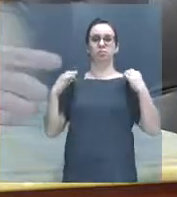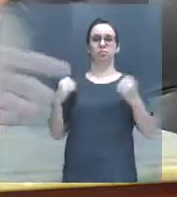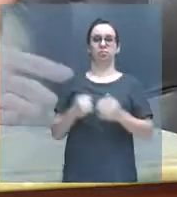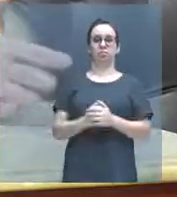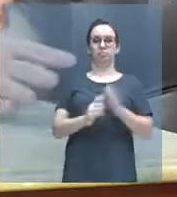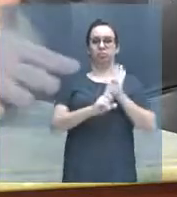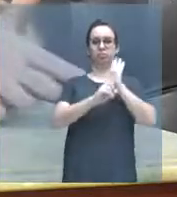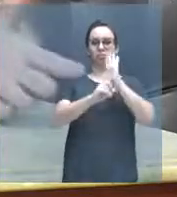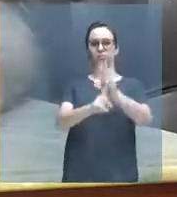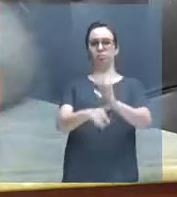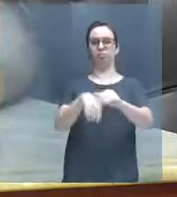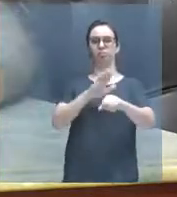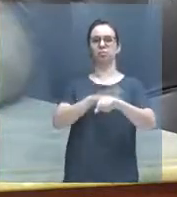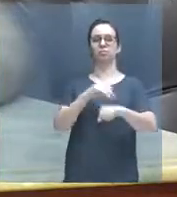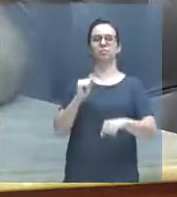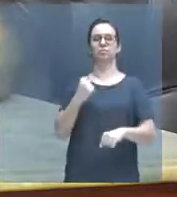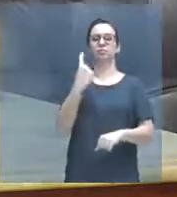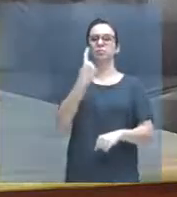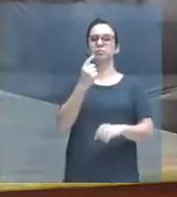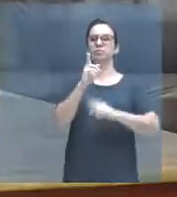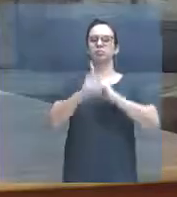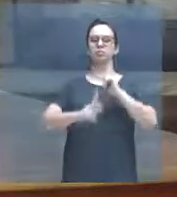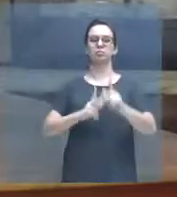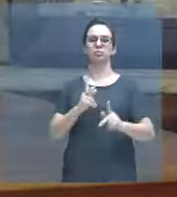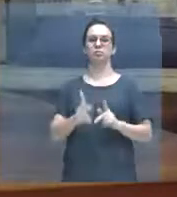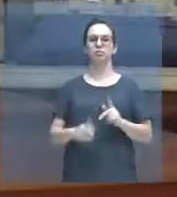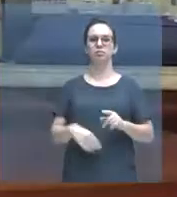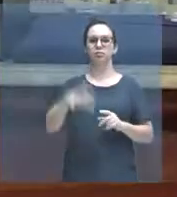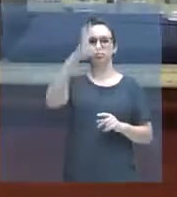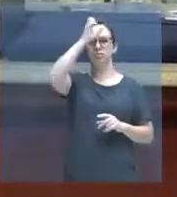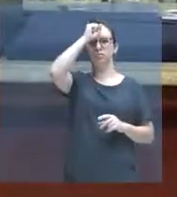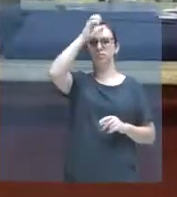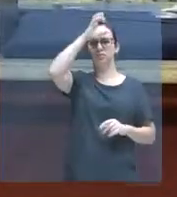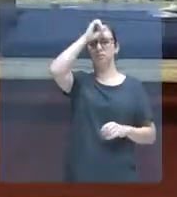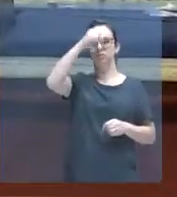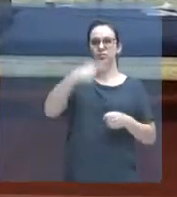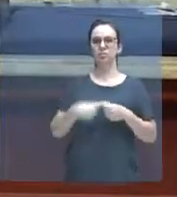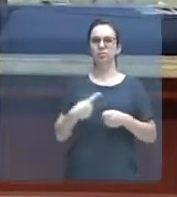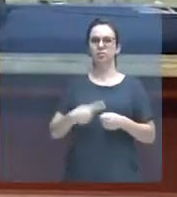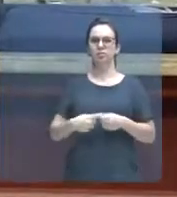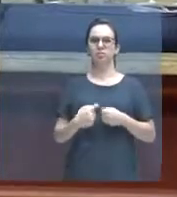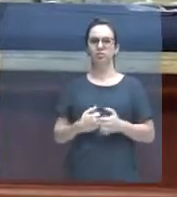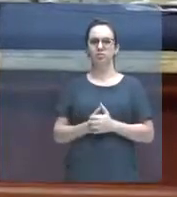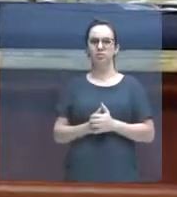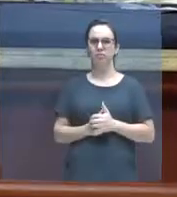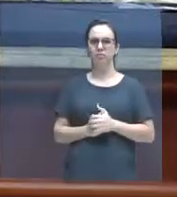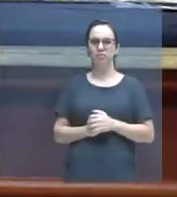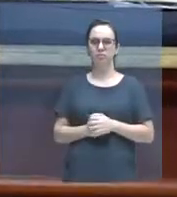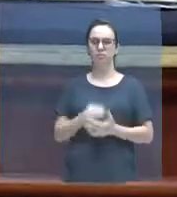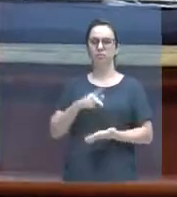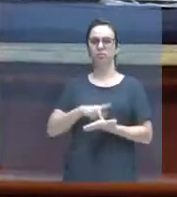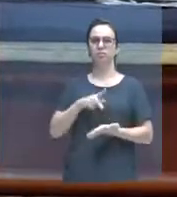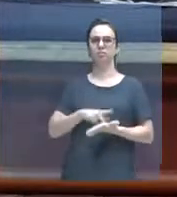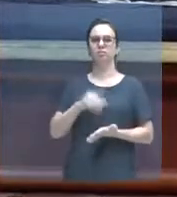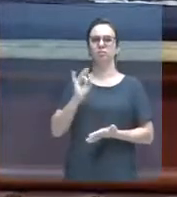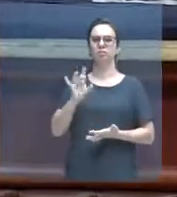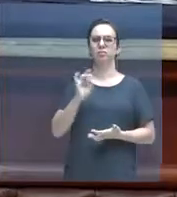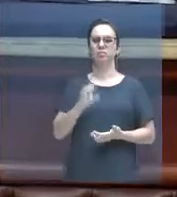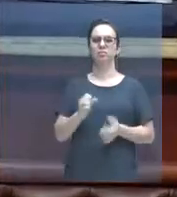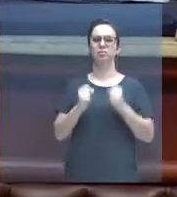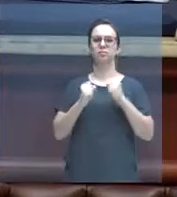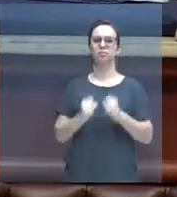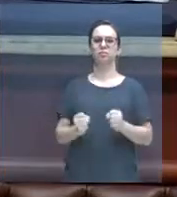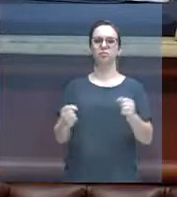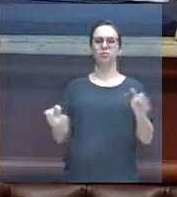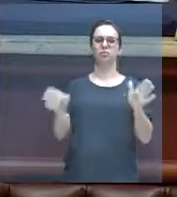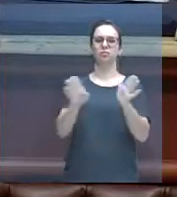você mais um aluno, mais um grande músico da cidade. Na verdade, eu só poderia vir aqui dizer, João, a única